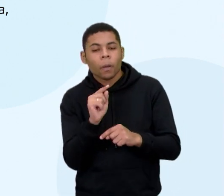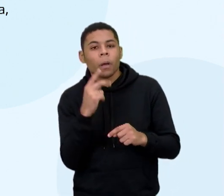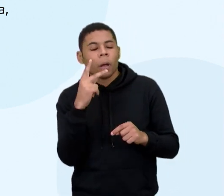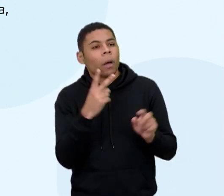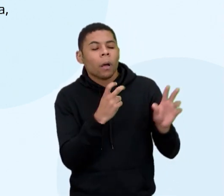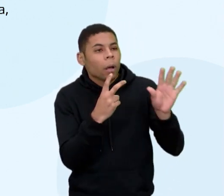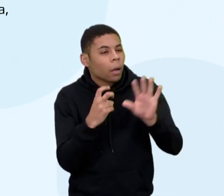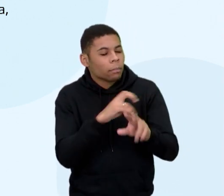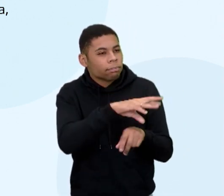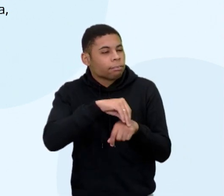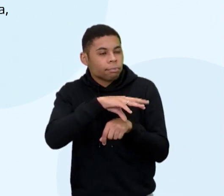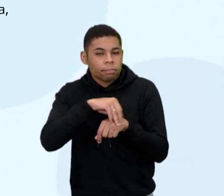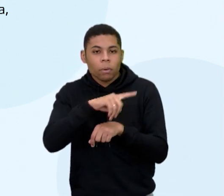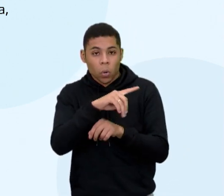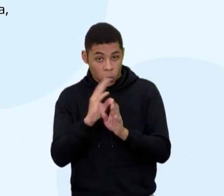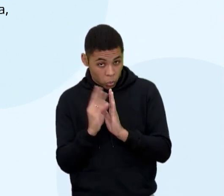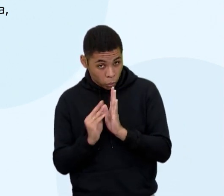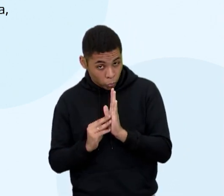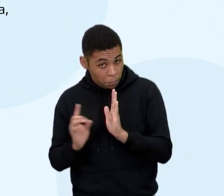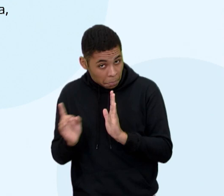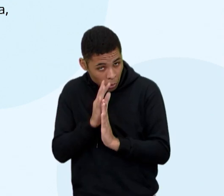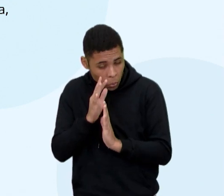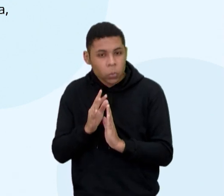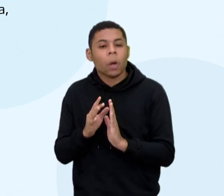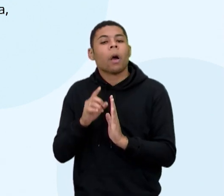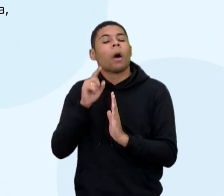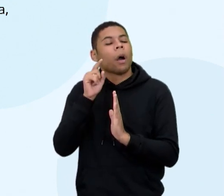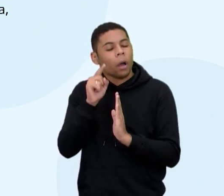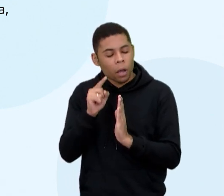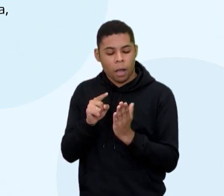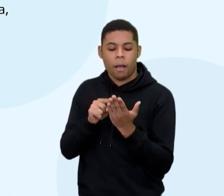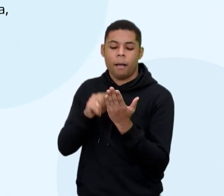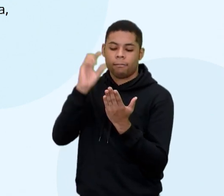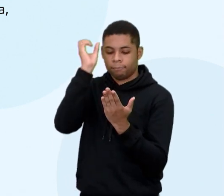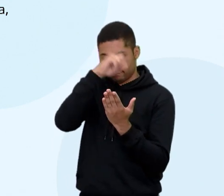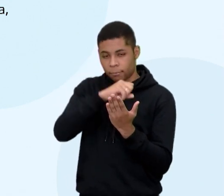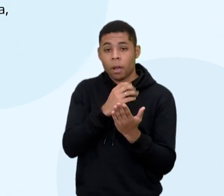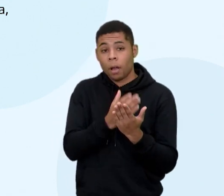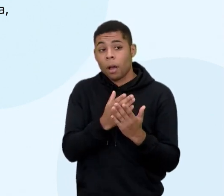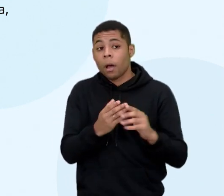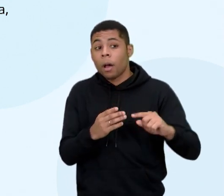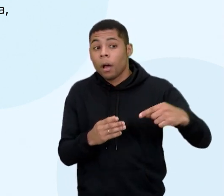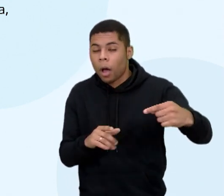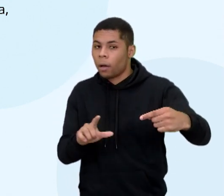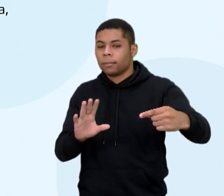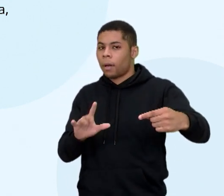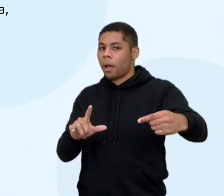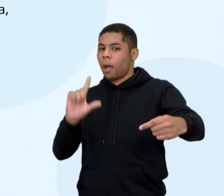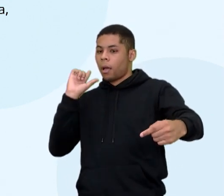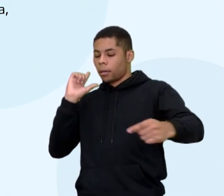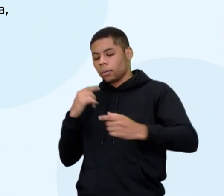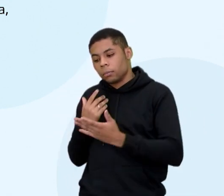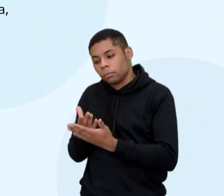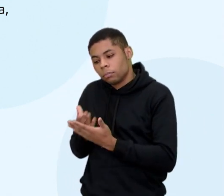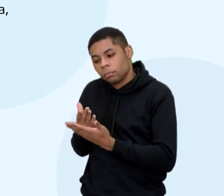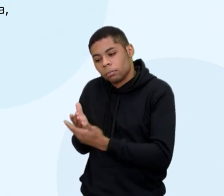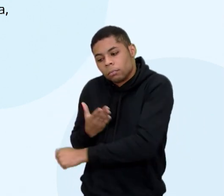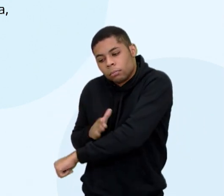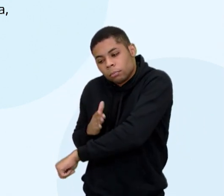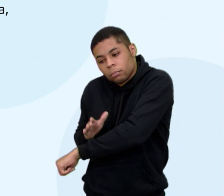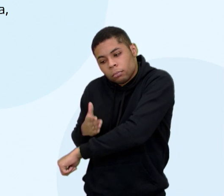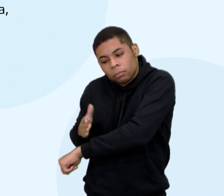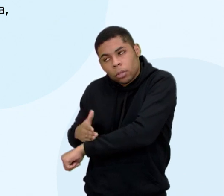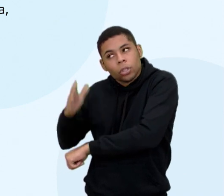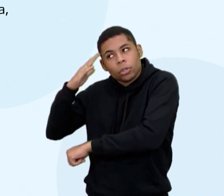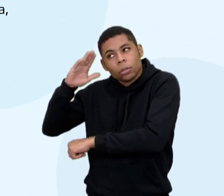e as instruções devem ser recebidos antes do estudante frequentar a aula. Nesse prisma, indica aos estudantes a leitura e análise